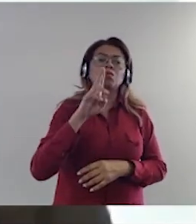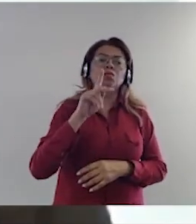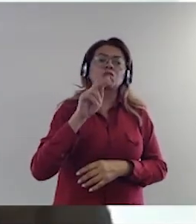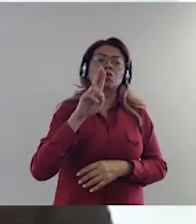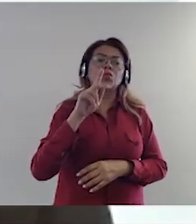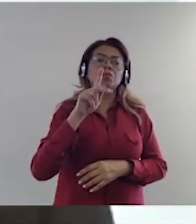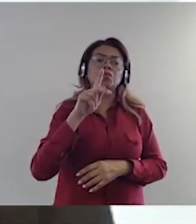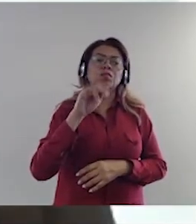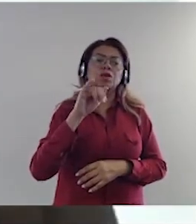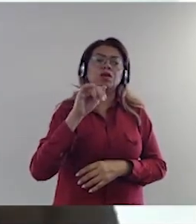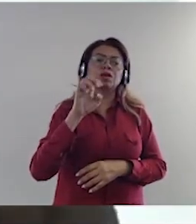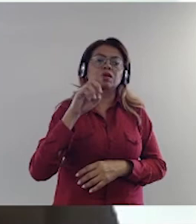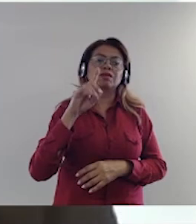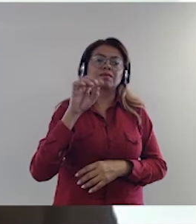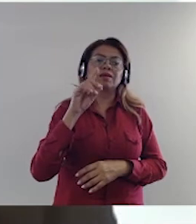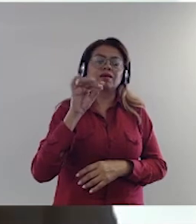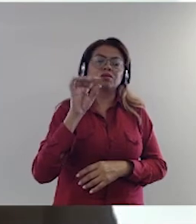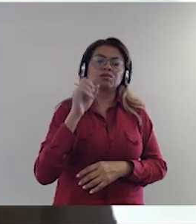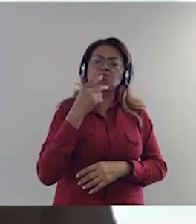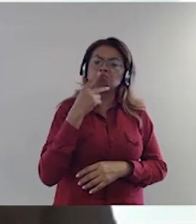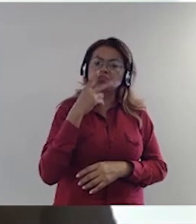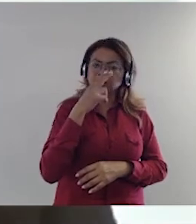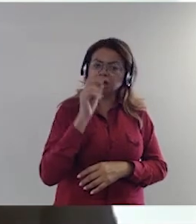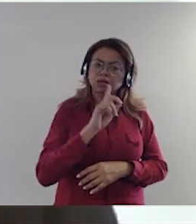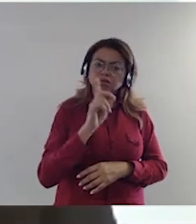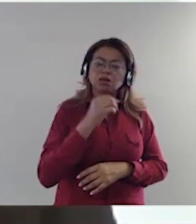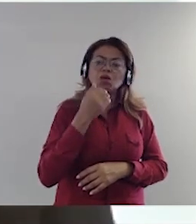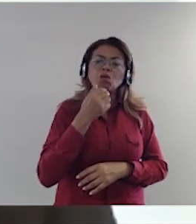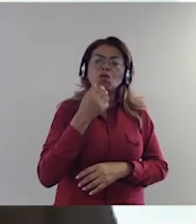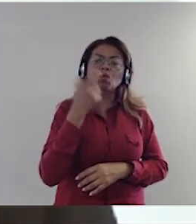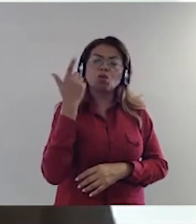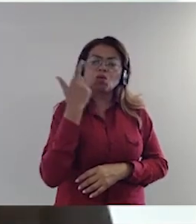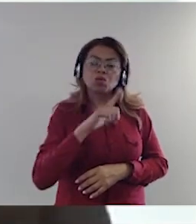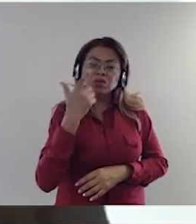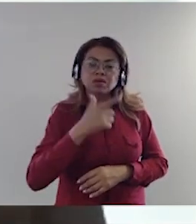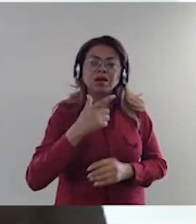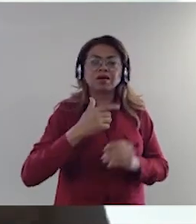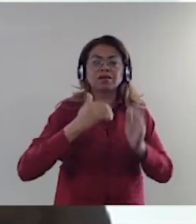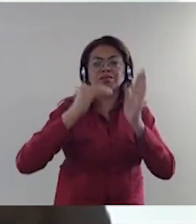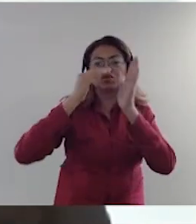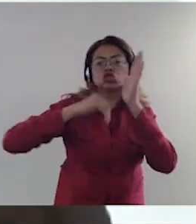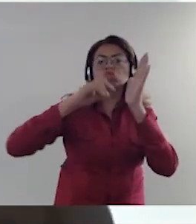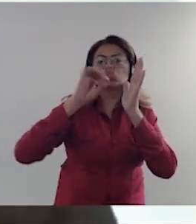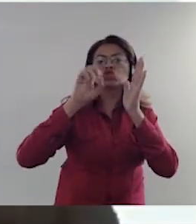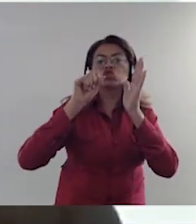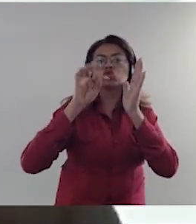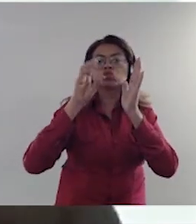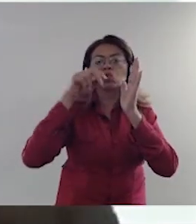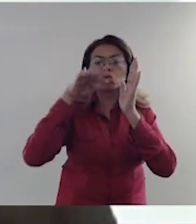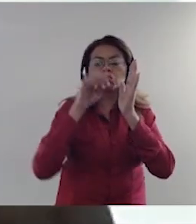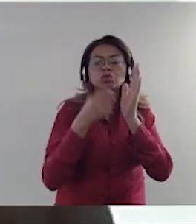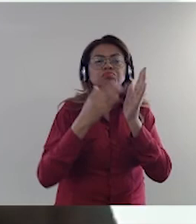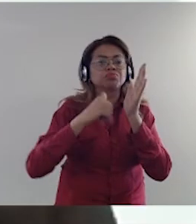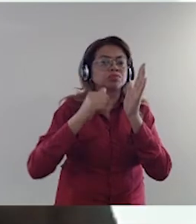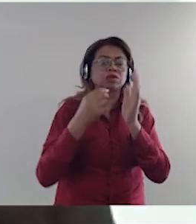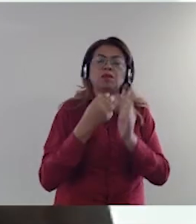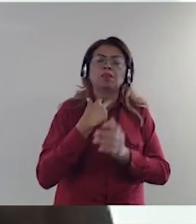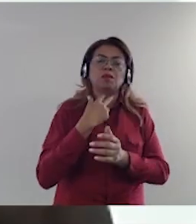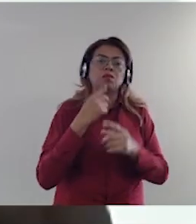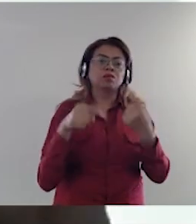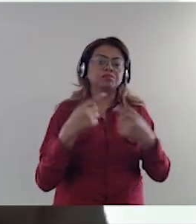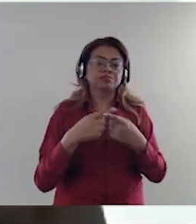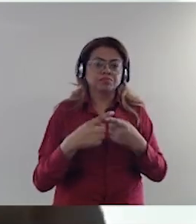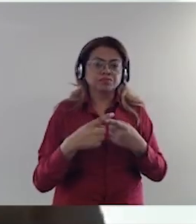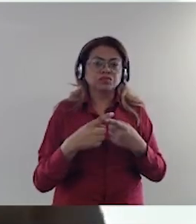que a resposta é não. Né? E aí, em razão do próprio regime da multipropriedade no Código Civil, porque